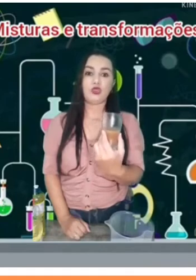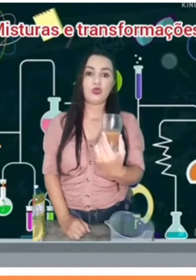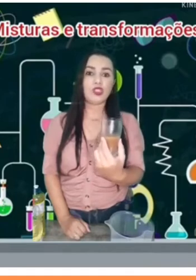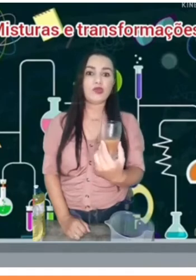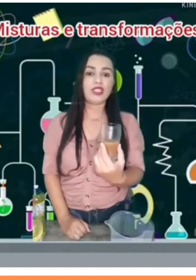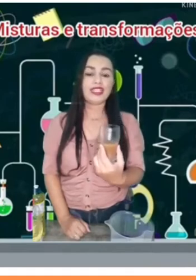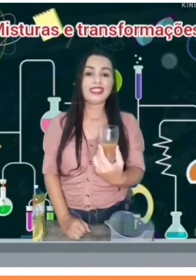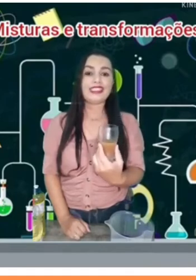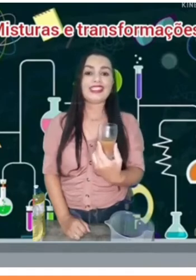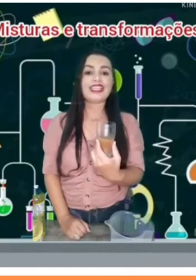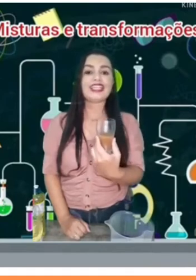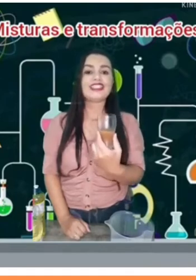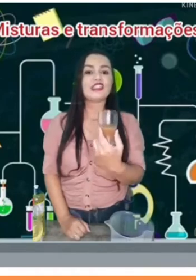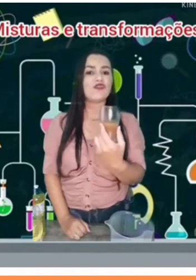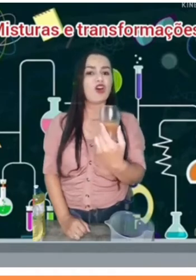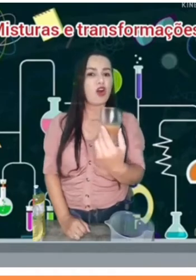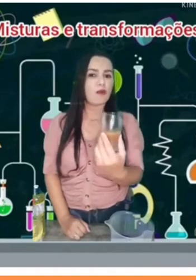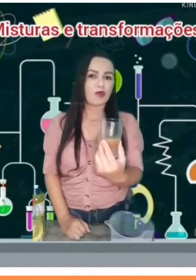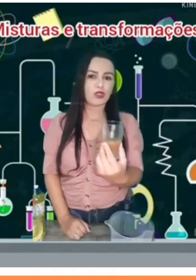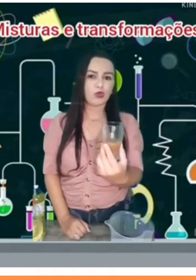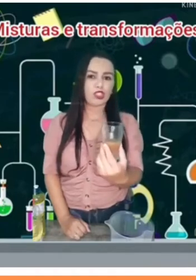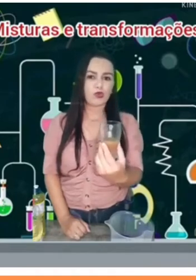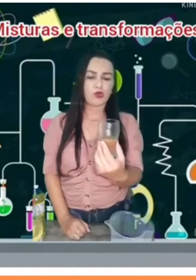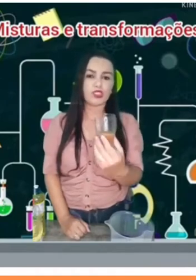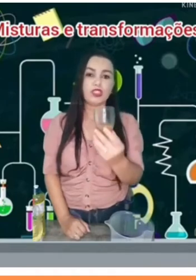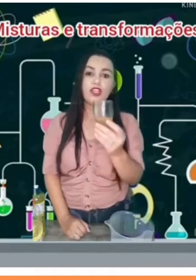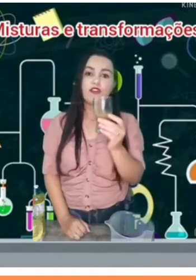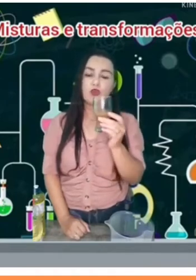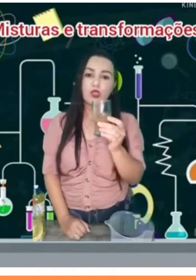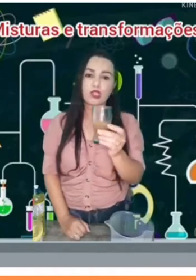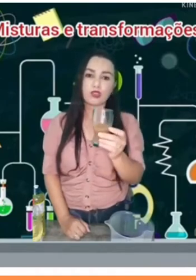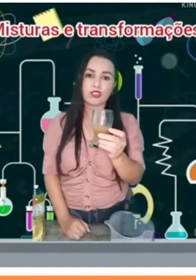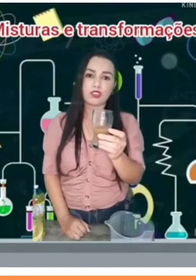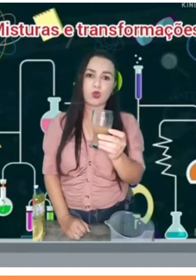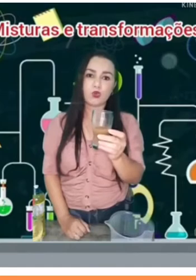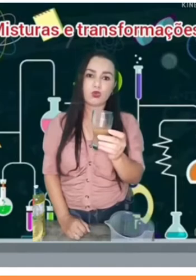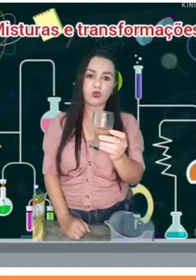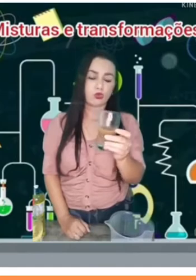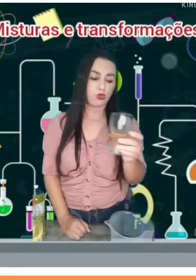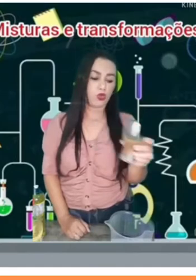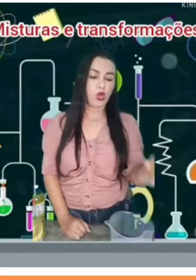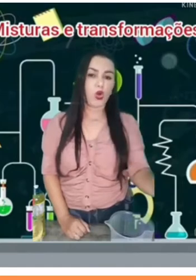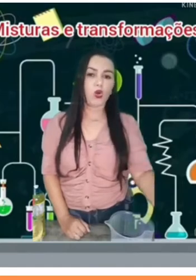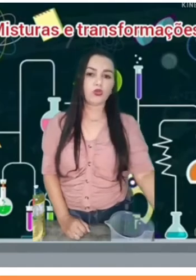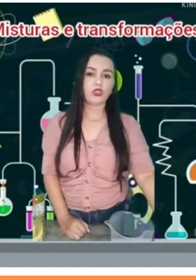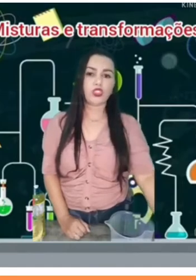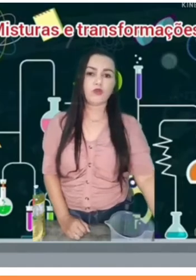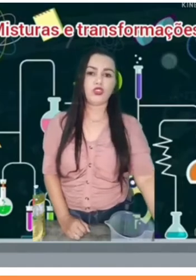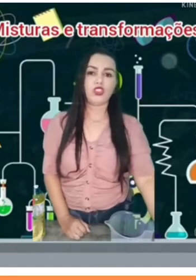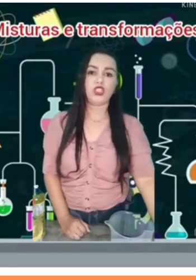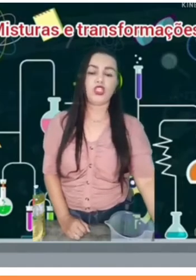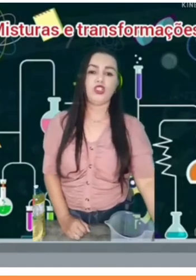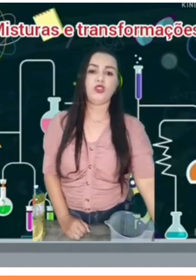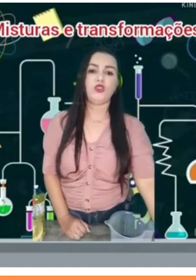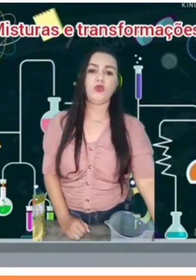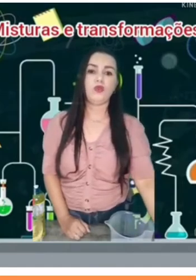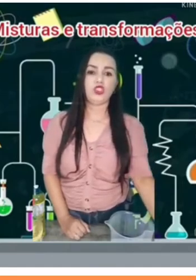se misturam e se transformam em outra coisa. Foi o que aconteceu com o suco. Outro tipo